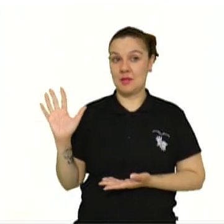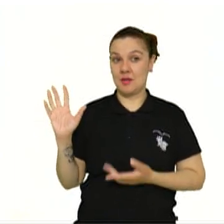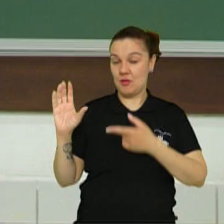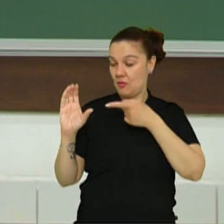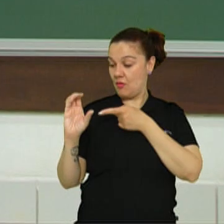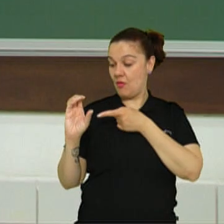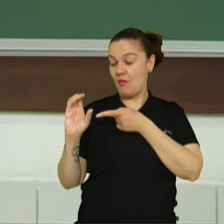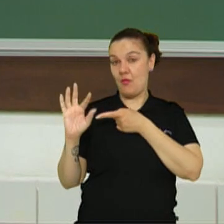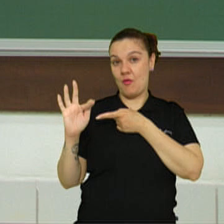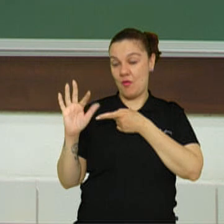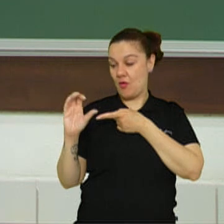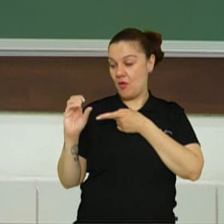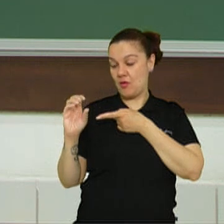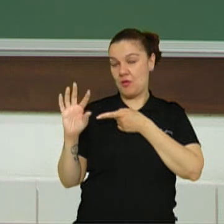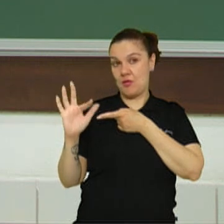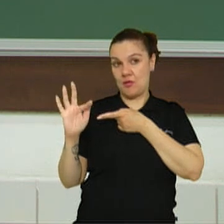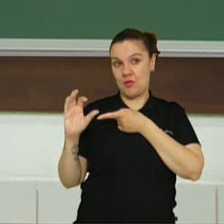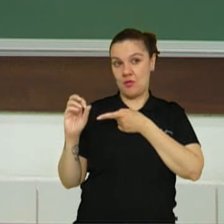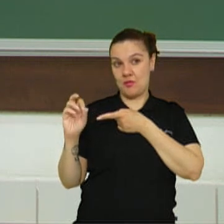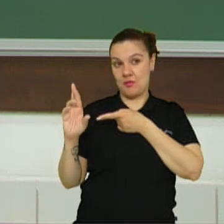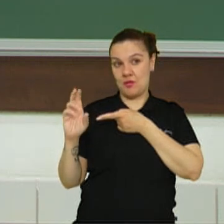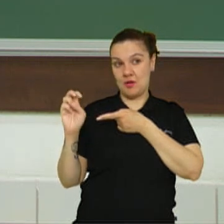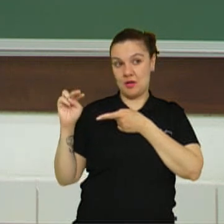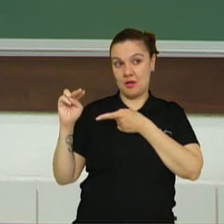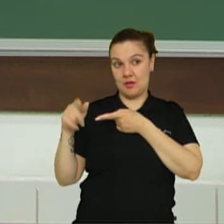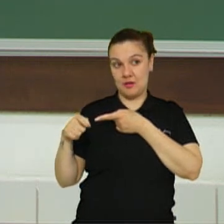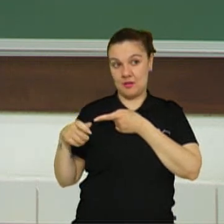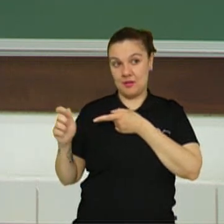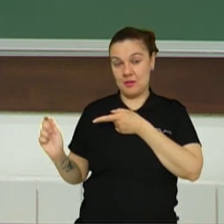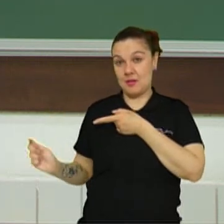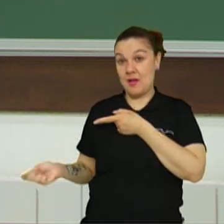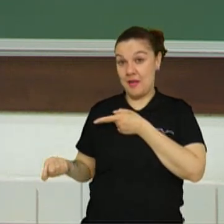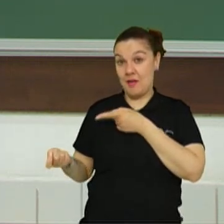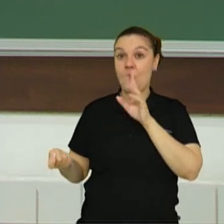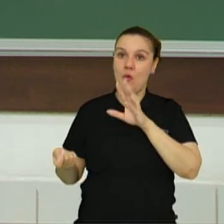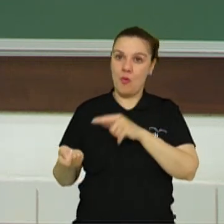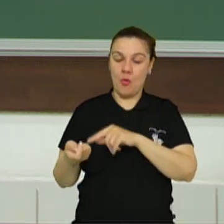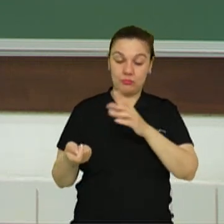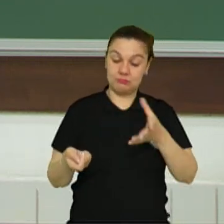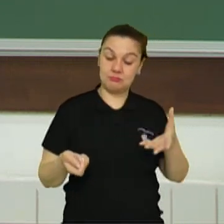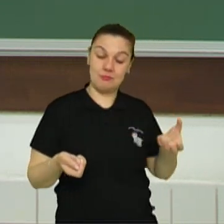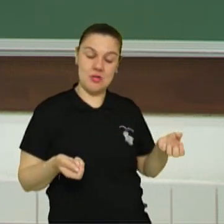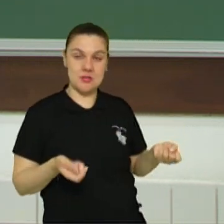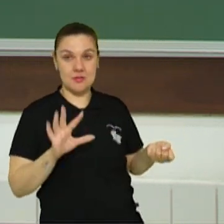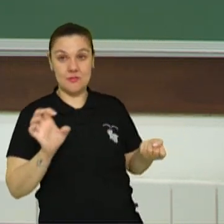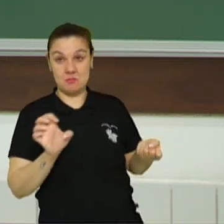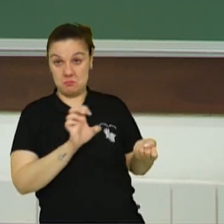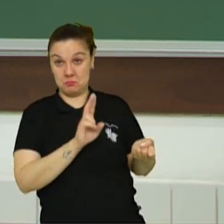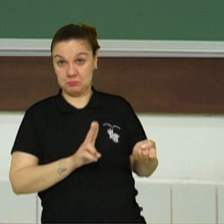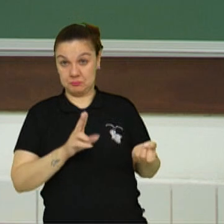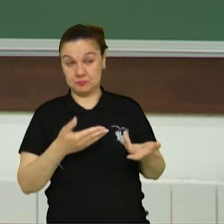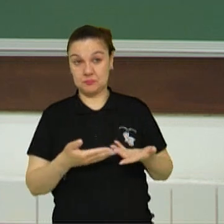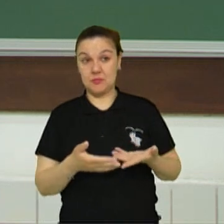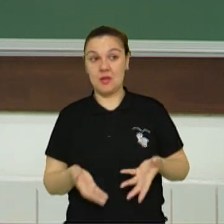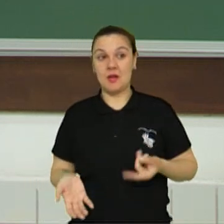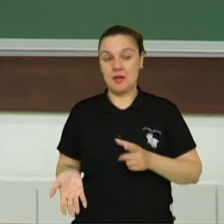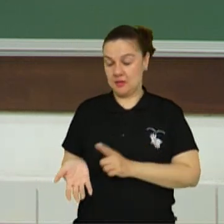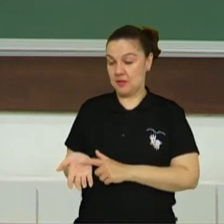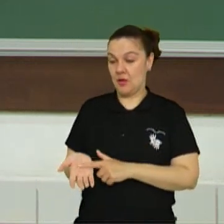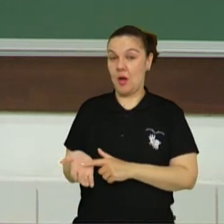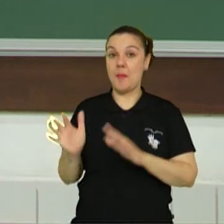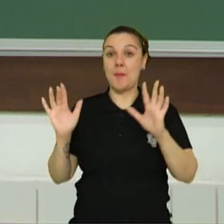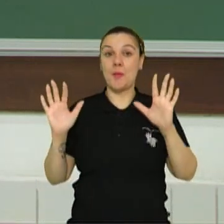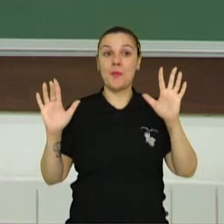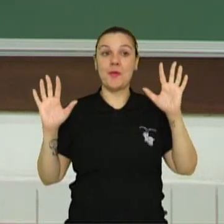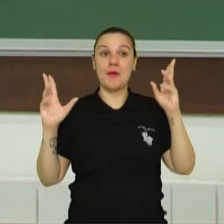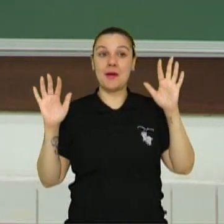de direita, né? Para quem é destro, para quem é canhoteiro vai fazer isso de esquerda. É a batida no fundo da quadra com o lado da mão dominante,